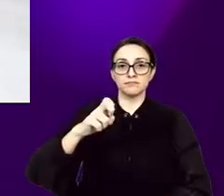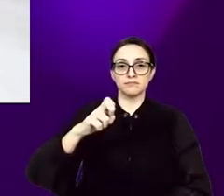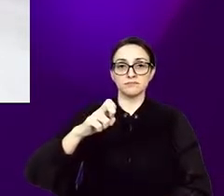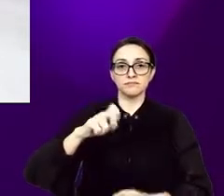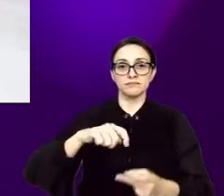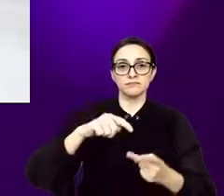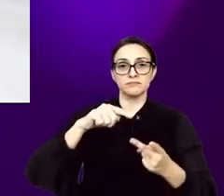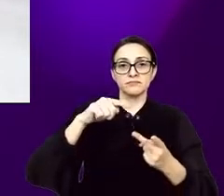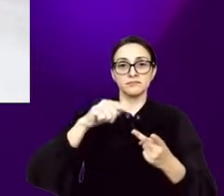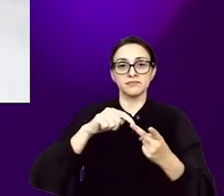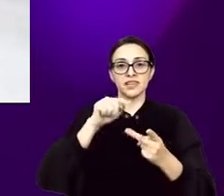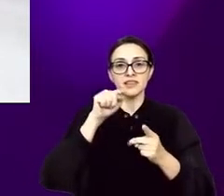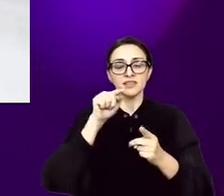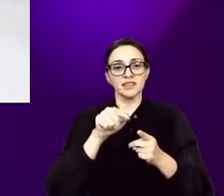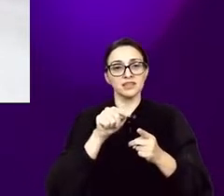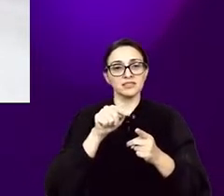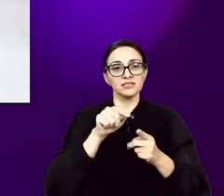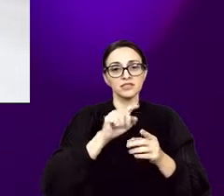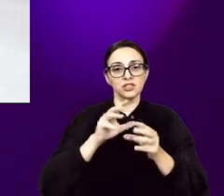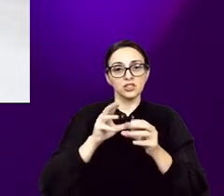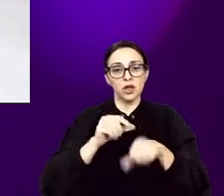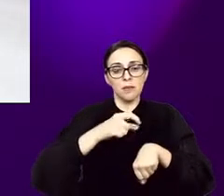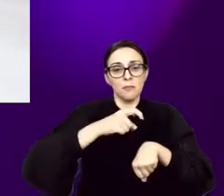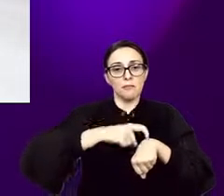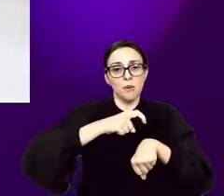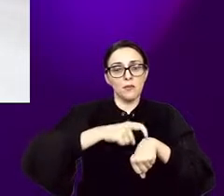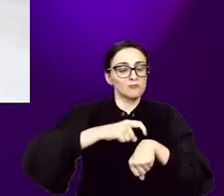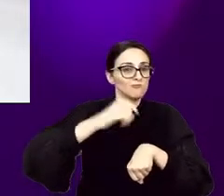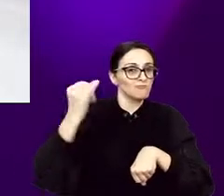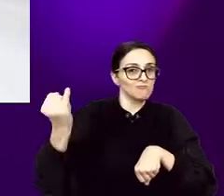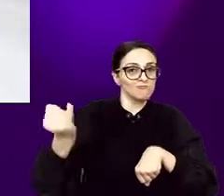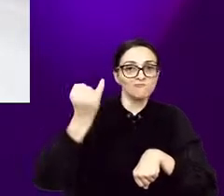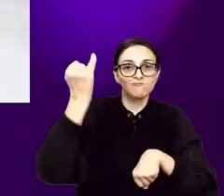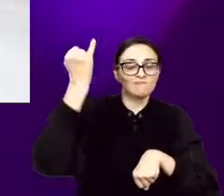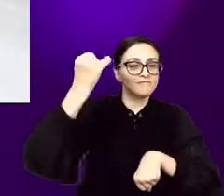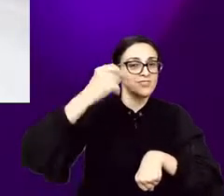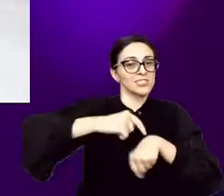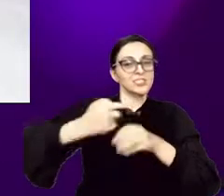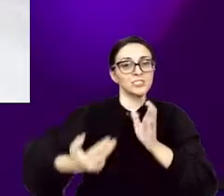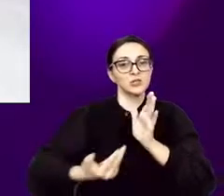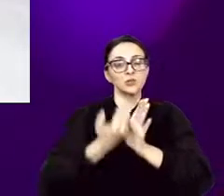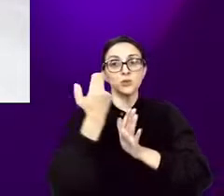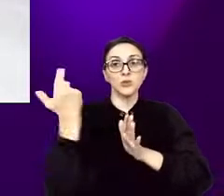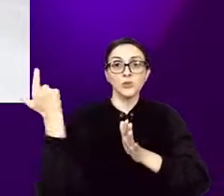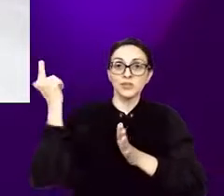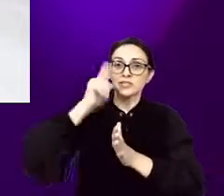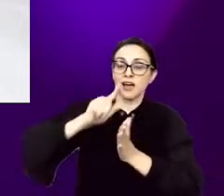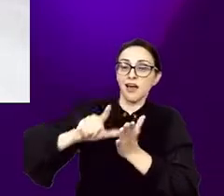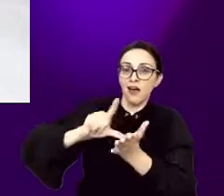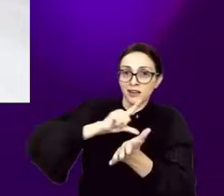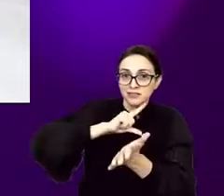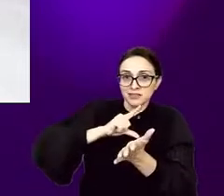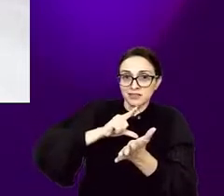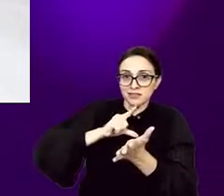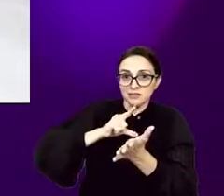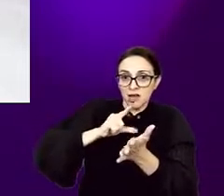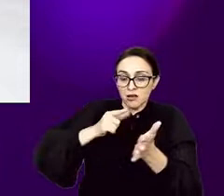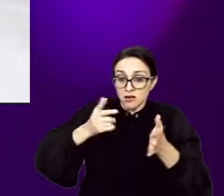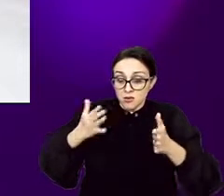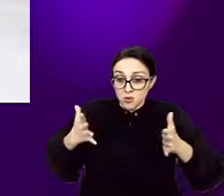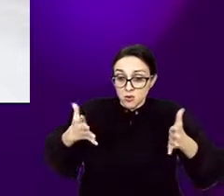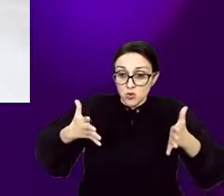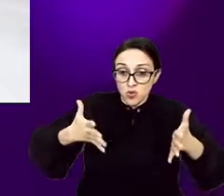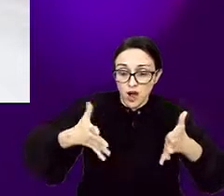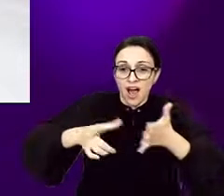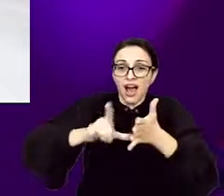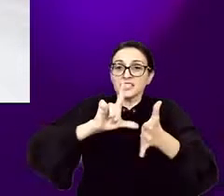foram colocados pelo Oswaldo. É um momento importantíssimo ali da cirurgia para que a gente consiga, antes de entrar em campo, mudar